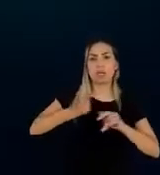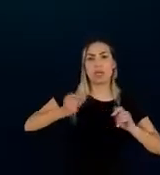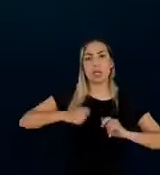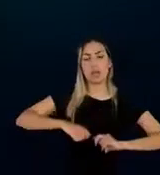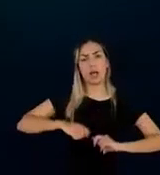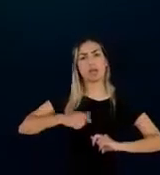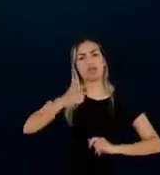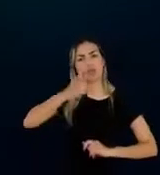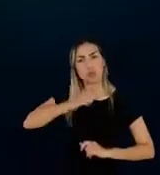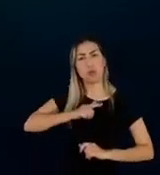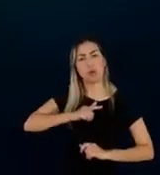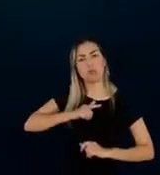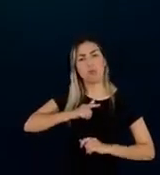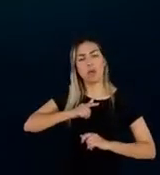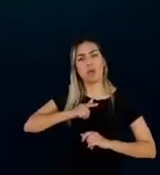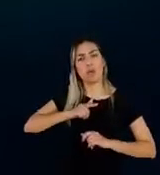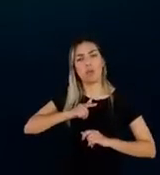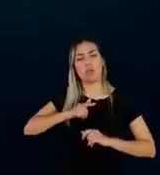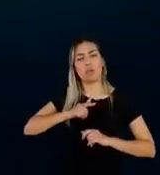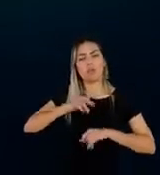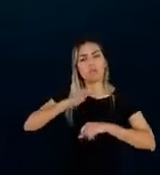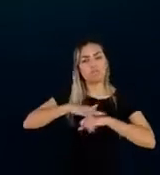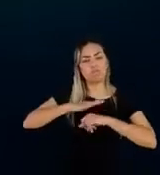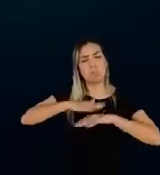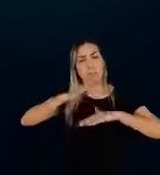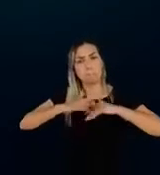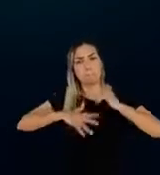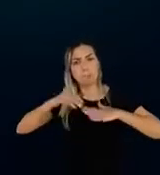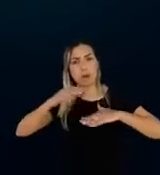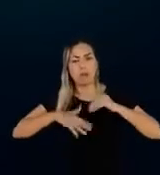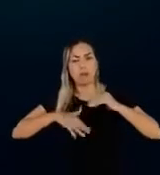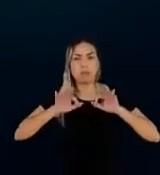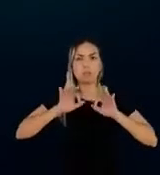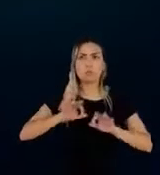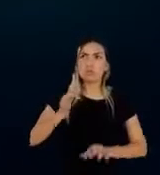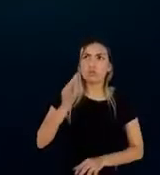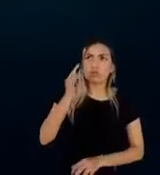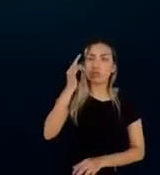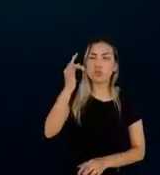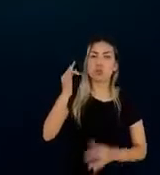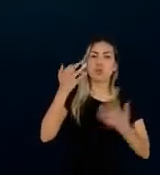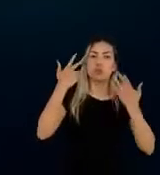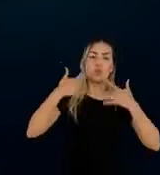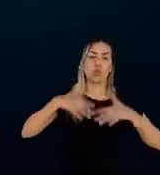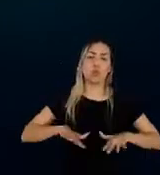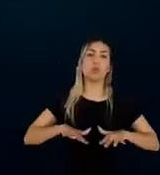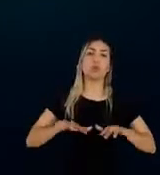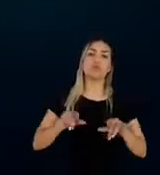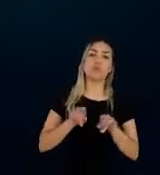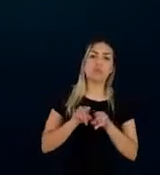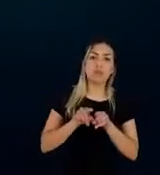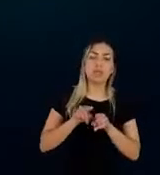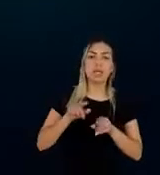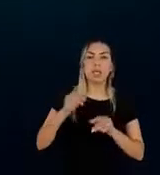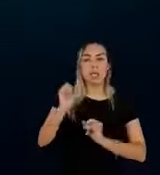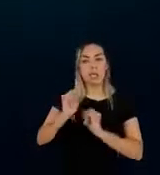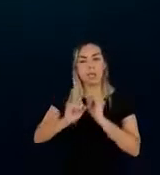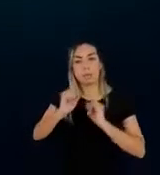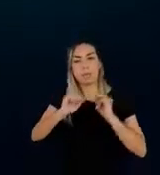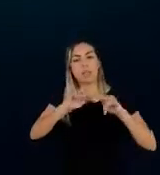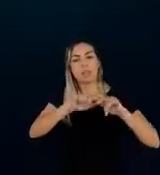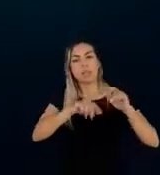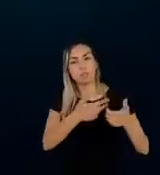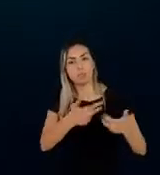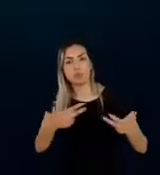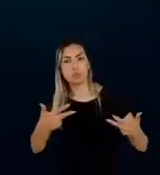realização da construção desse futuro comum, né? Com produtos no mercado e com os